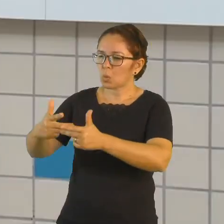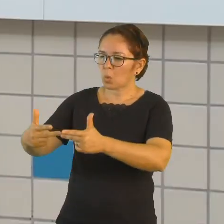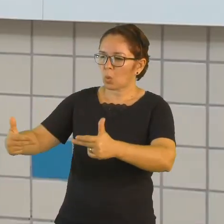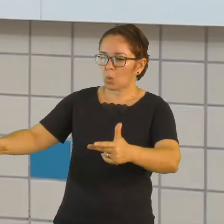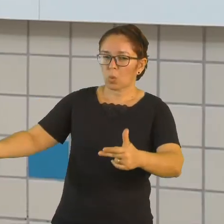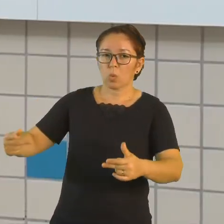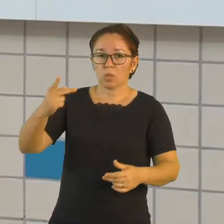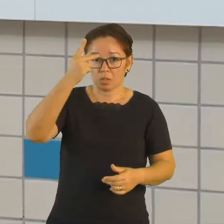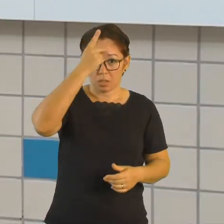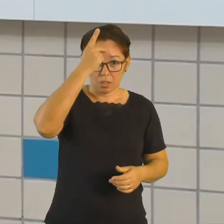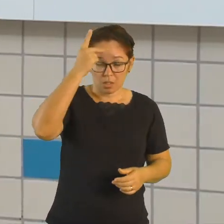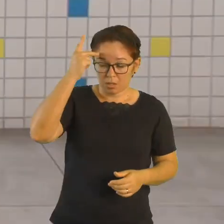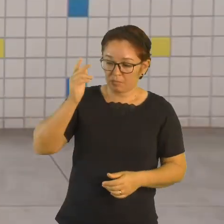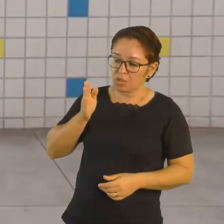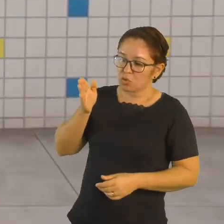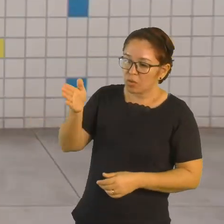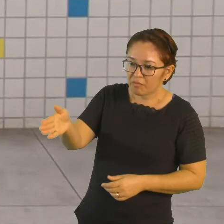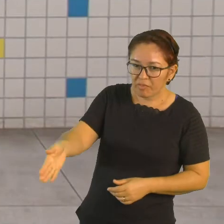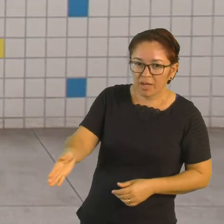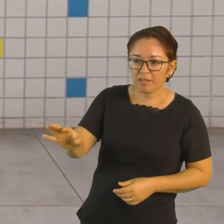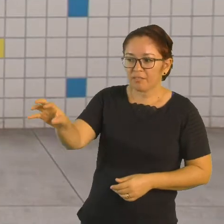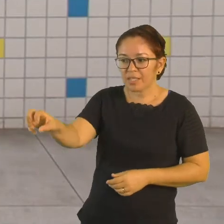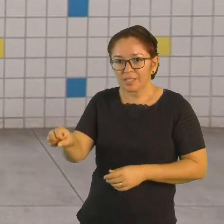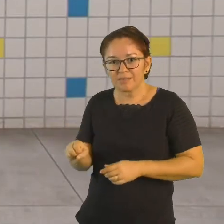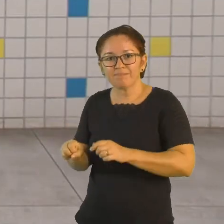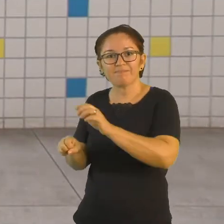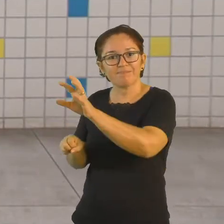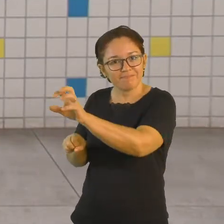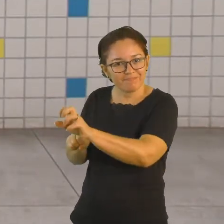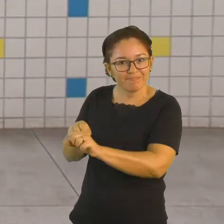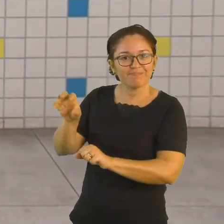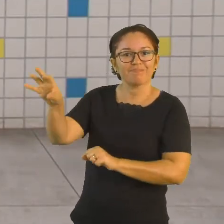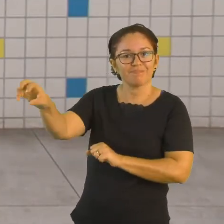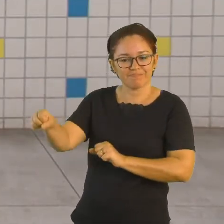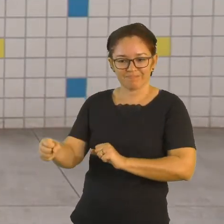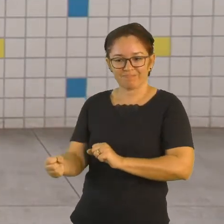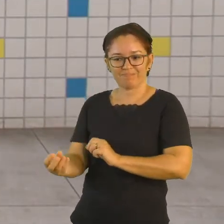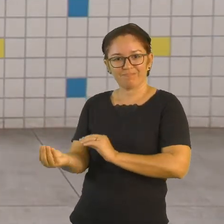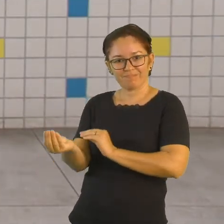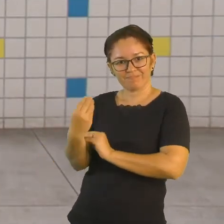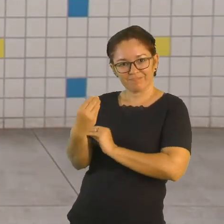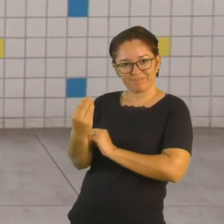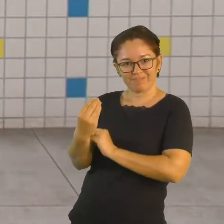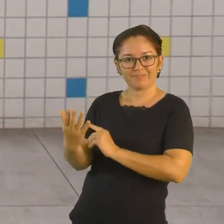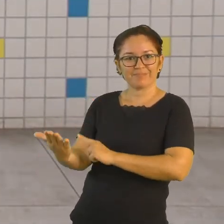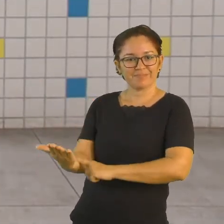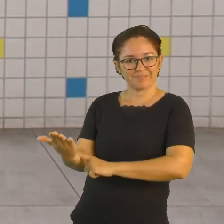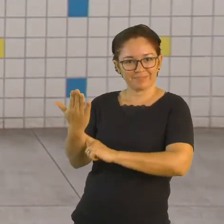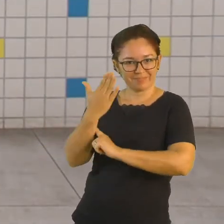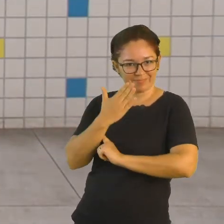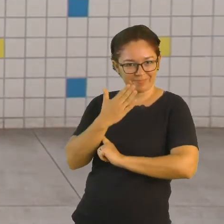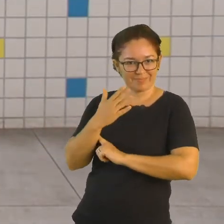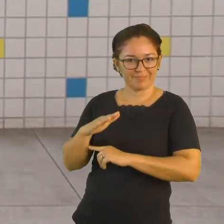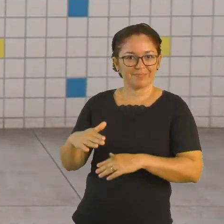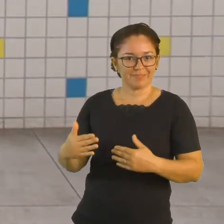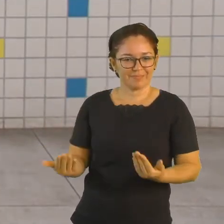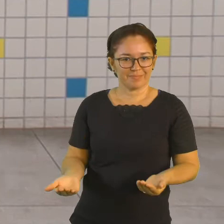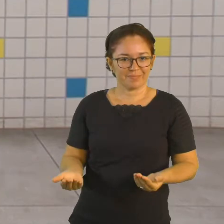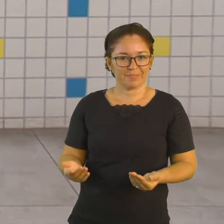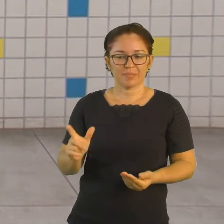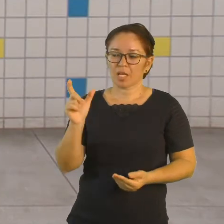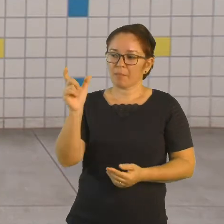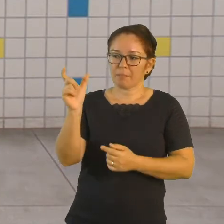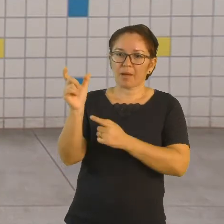isso gera um impacto. Portanto, a ação antrópica é a ação do ser humano.